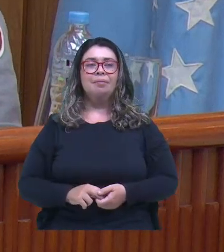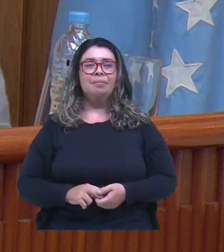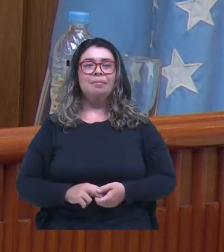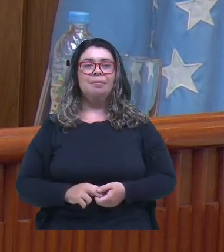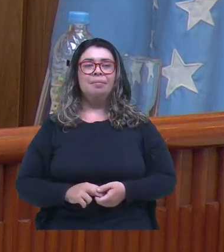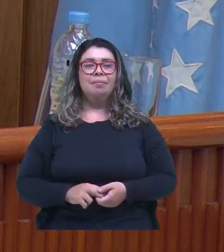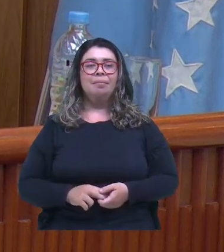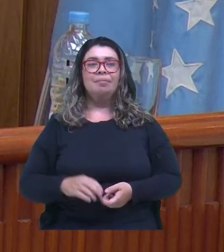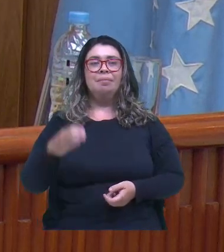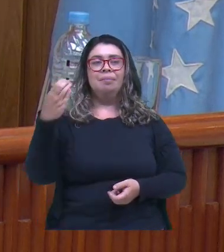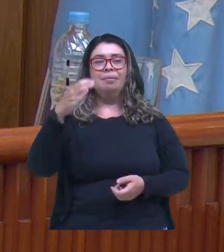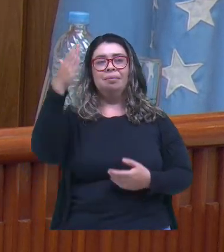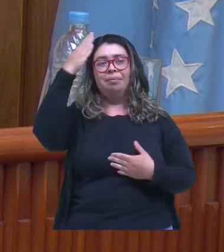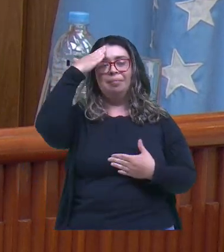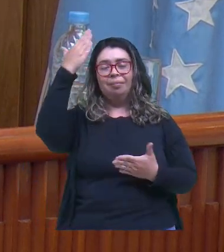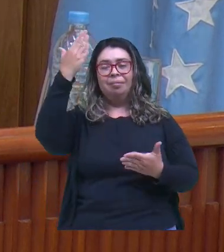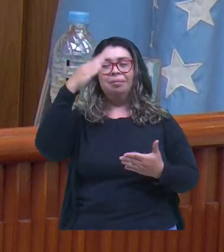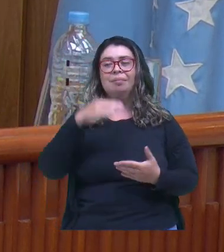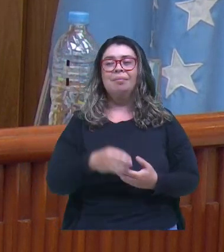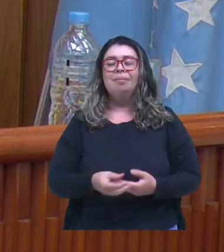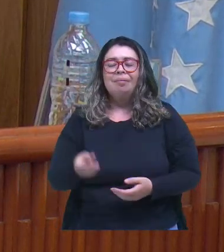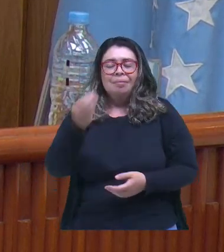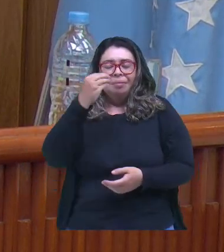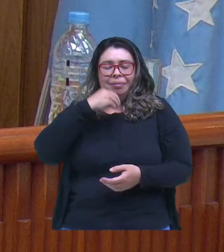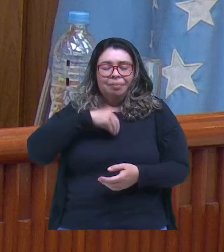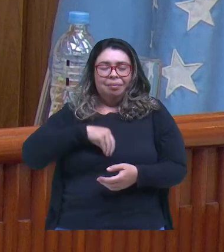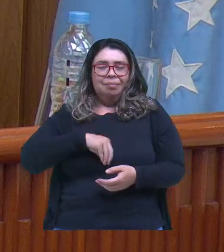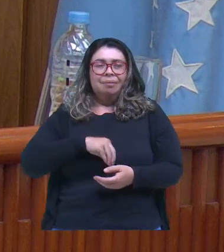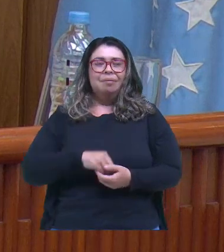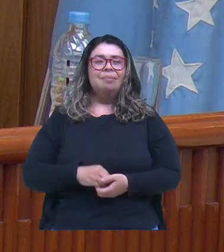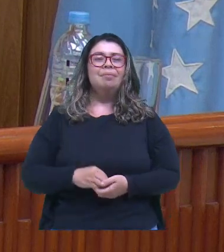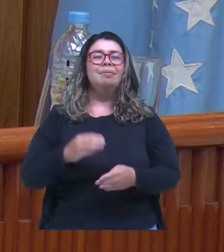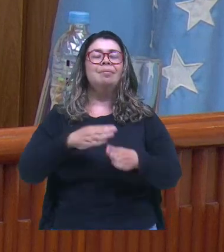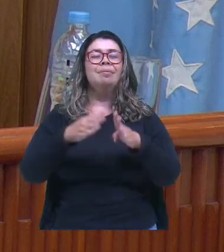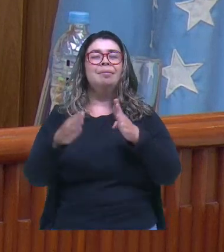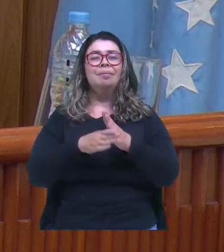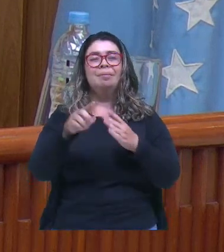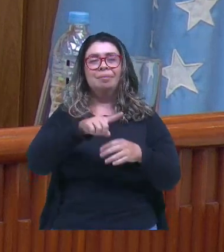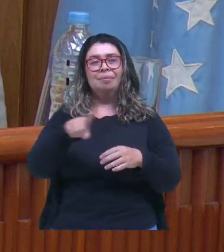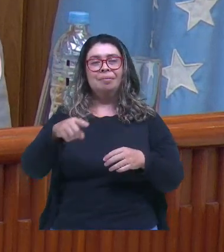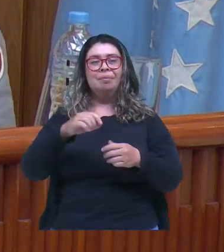Eu quero agradecer de uma forma profunda a todos vocês, todas